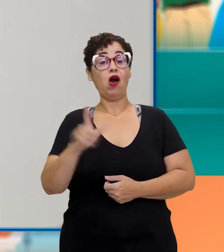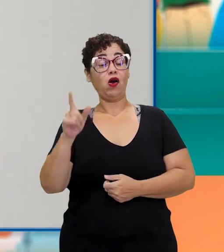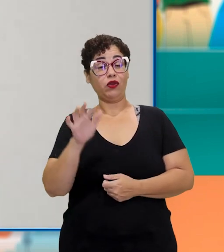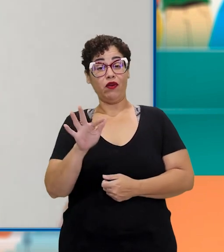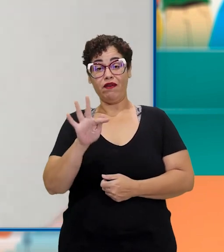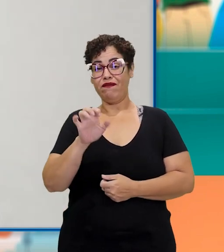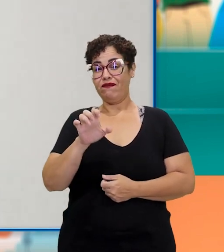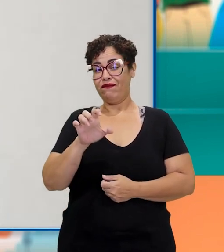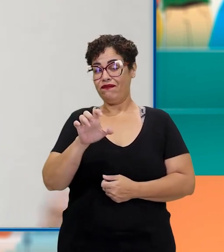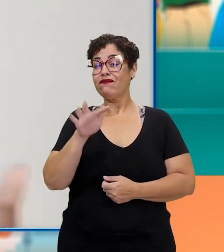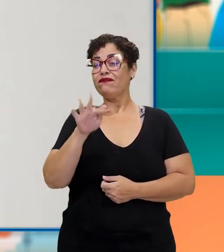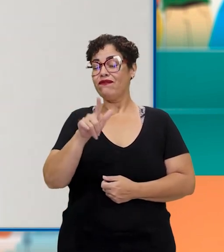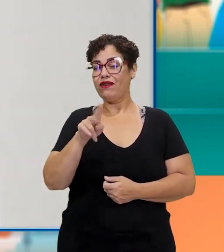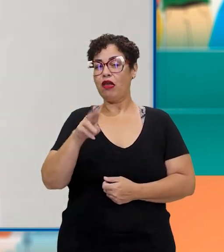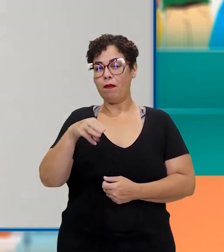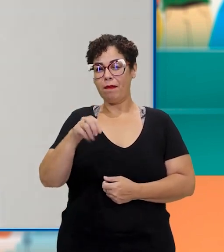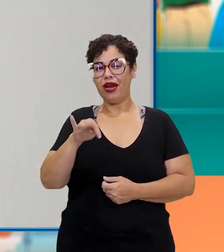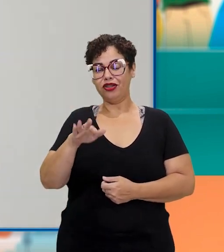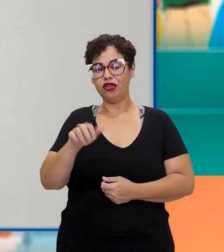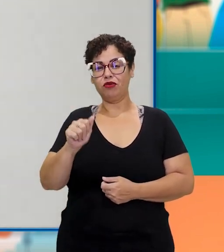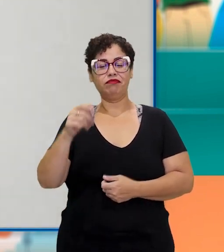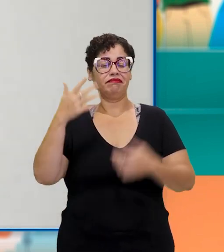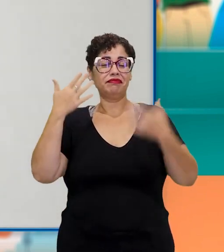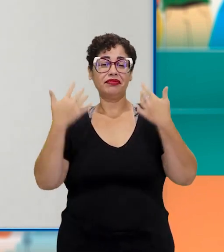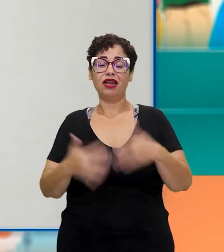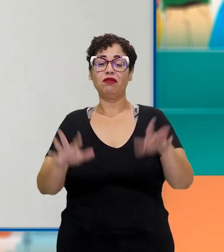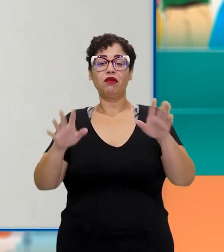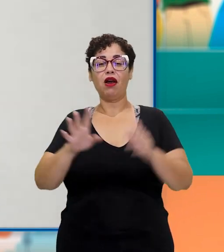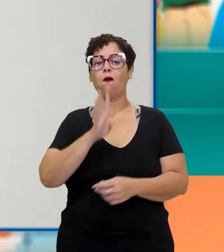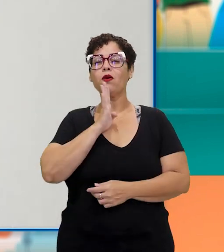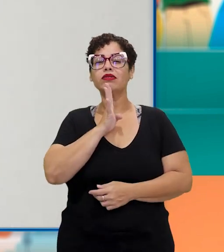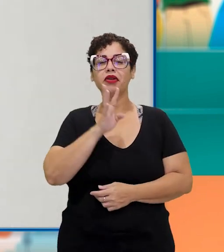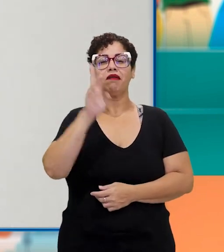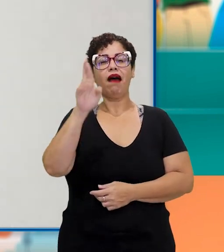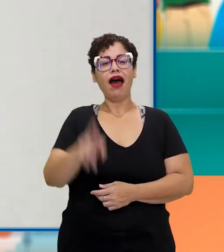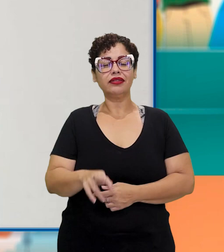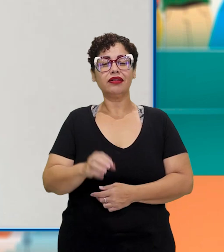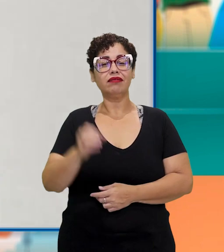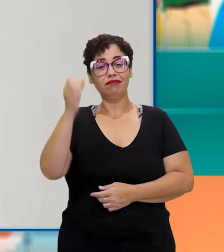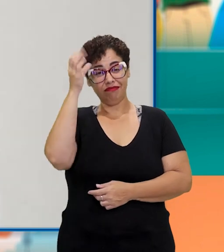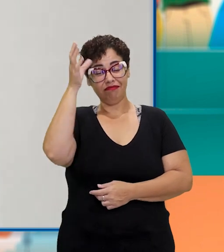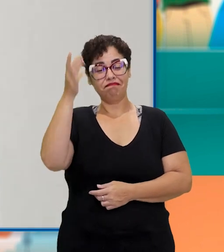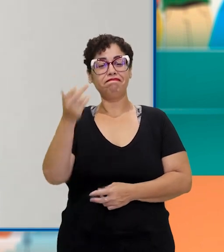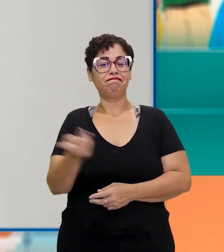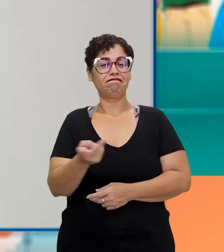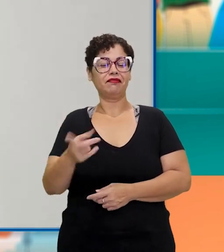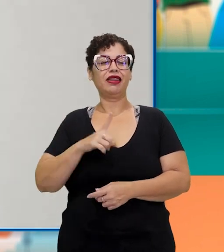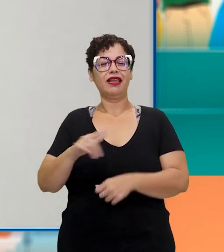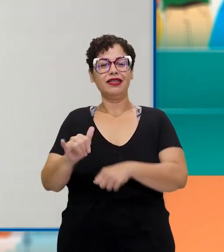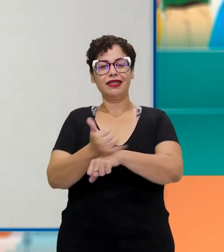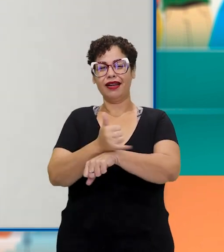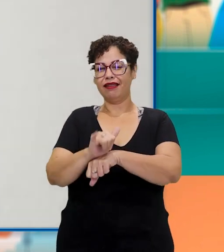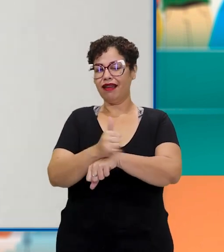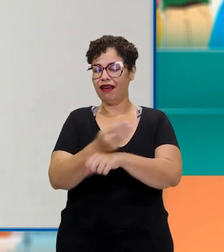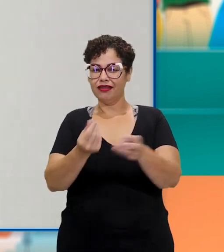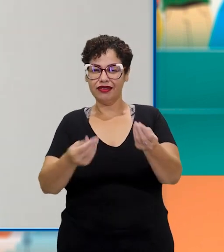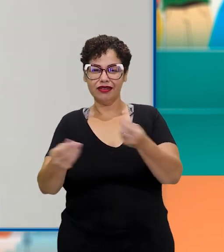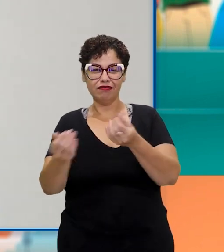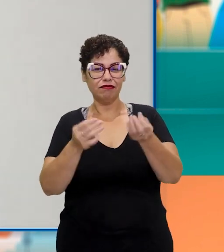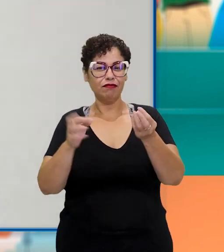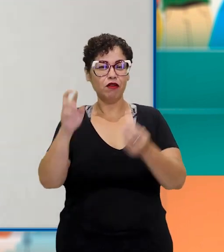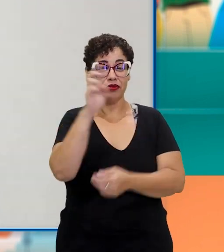os temperamentos fleumáticos valorizam naturalmente o conhecimento e a razão. Os fleumáticos, eles são estratégicos,